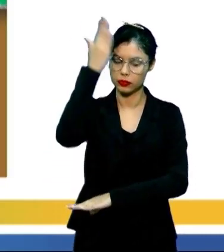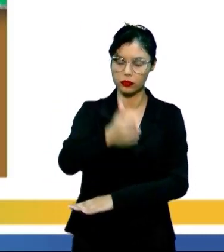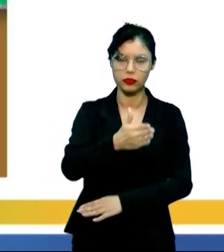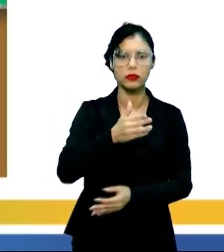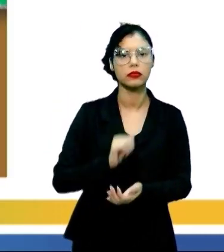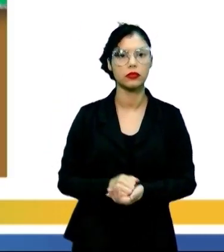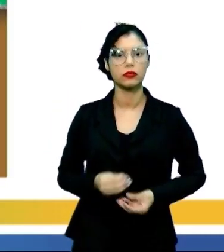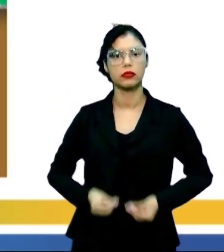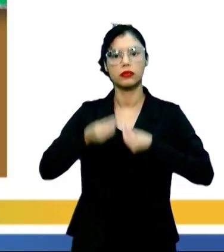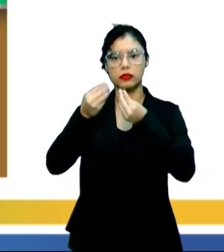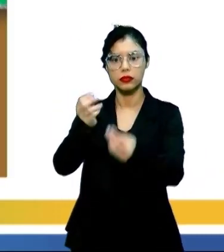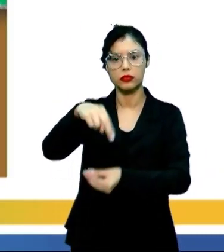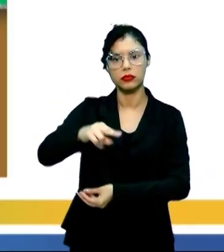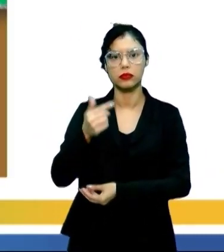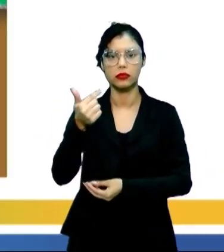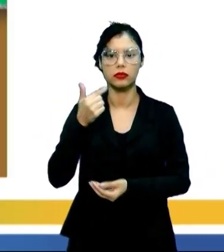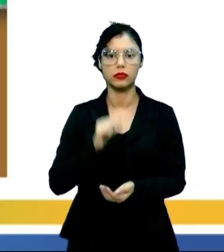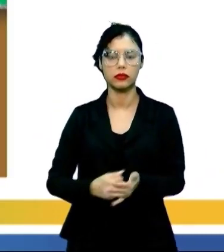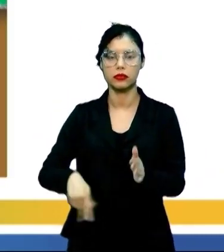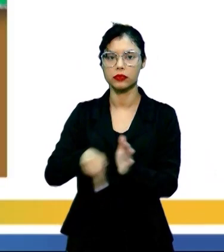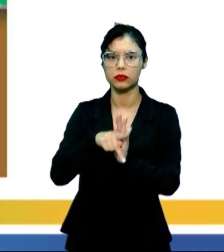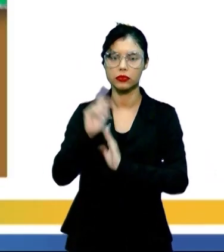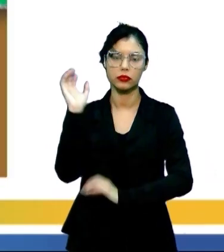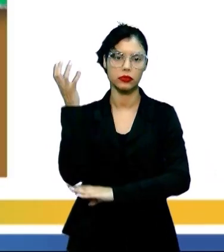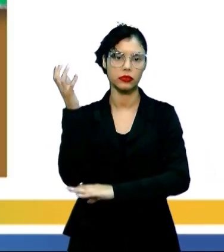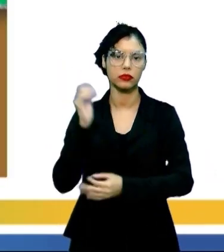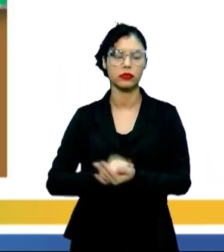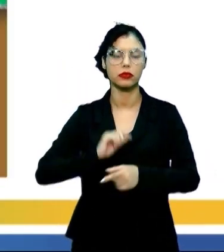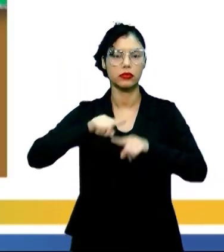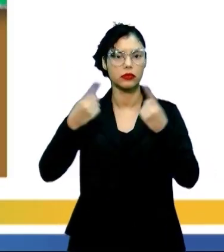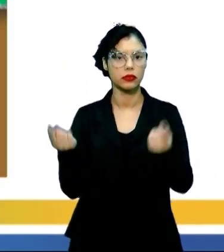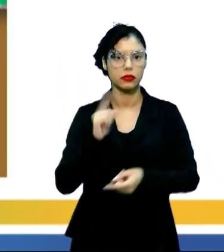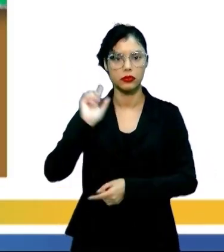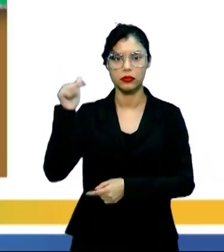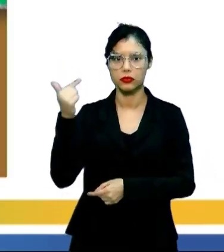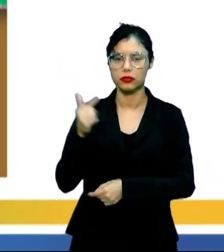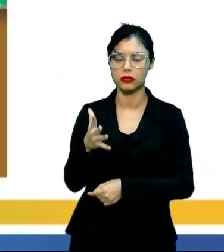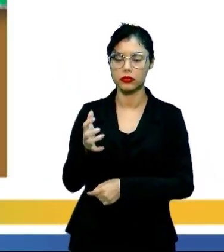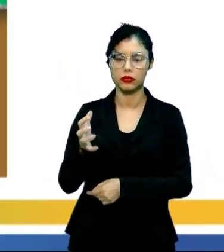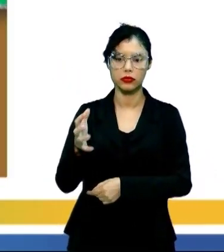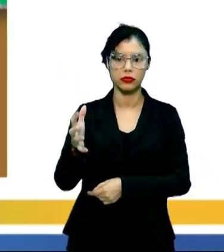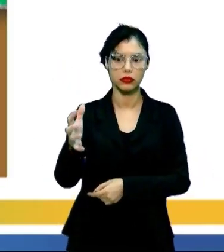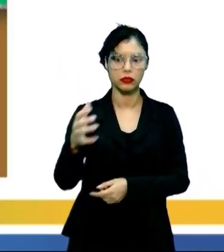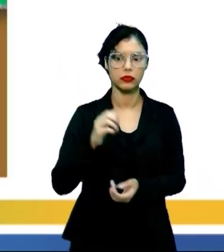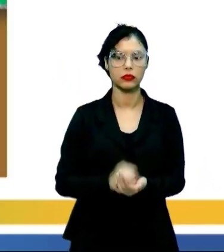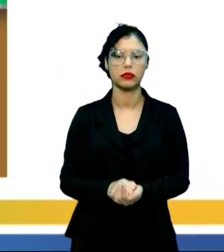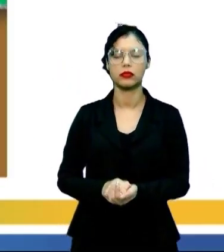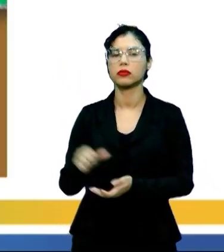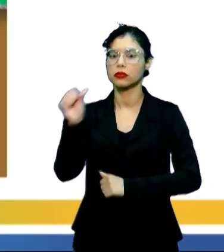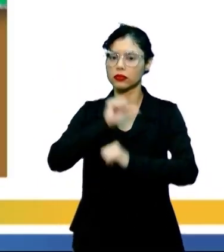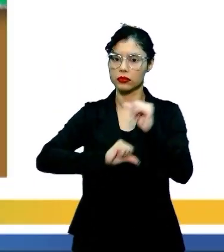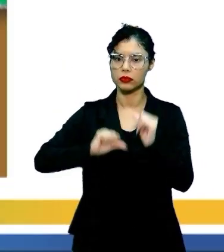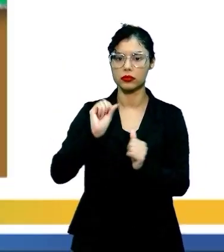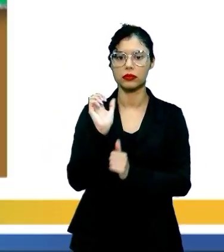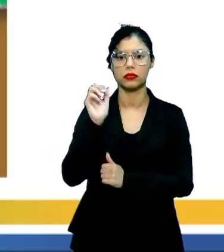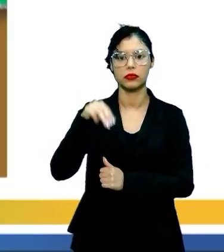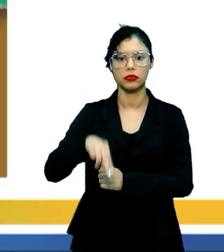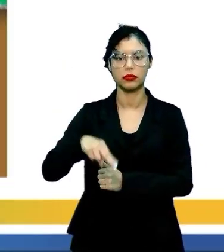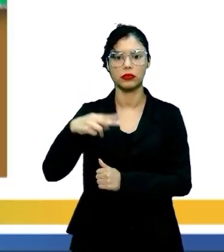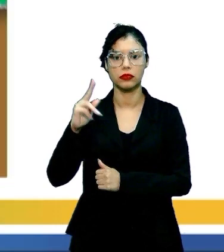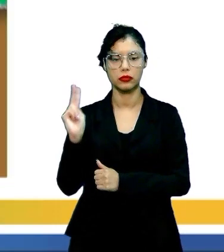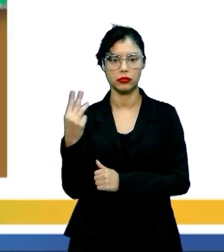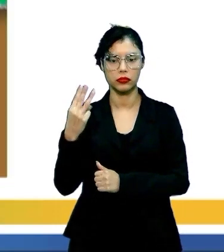esse nitrogênio para a planta. Mas outras bactérias no solo vão transformar a amônia,